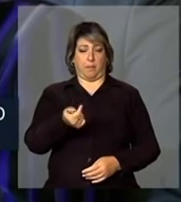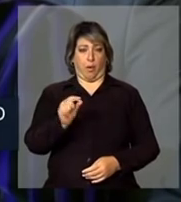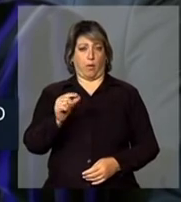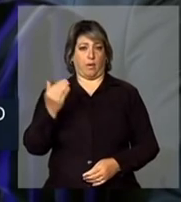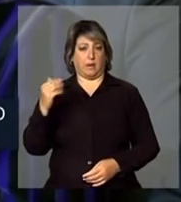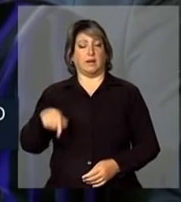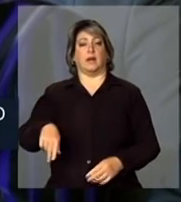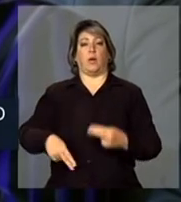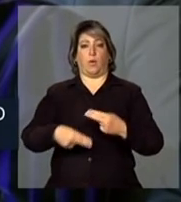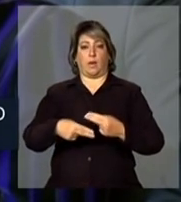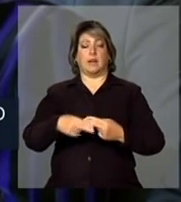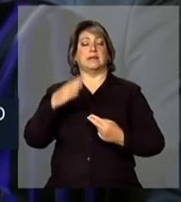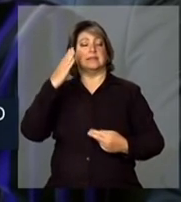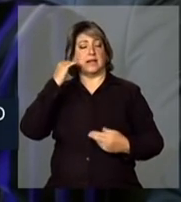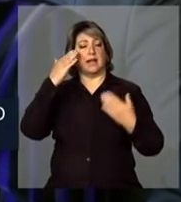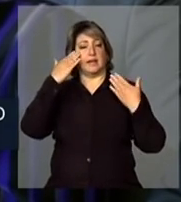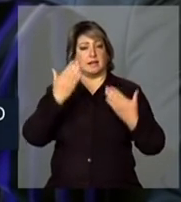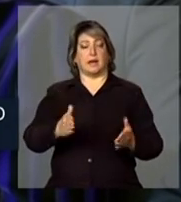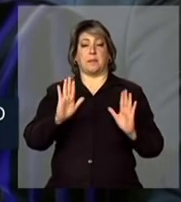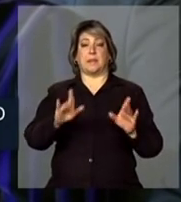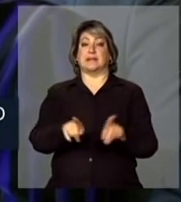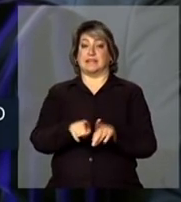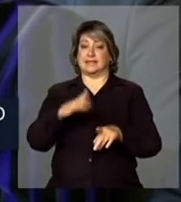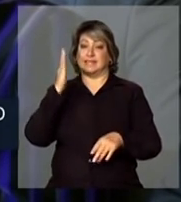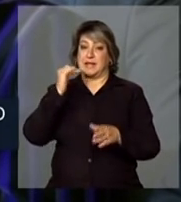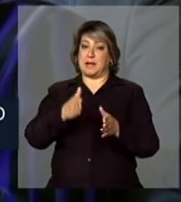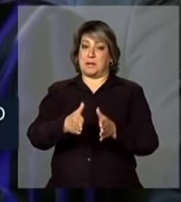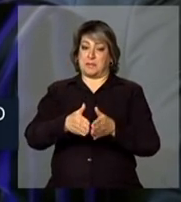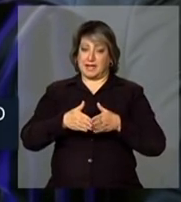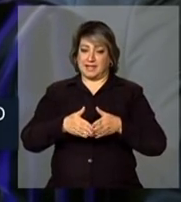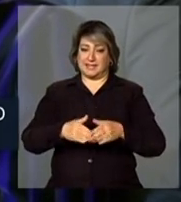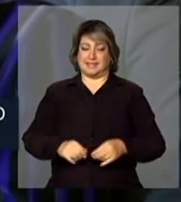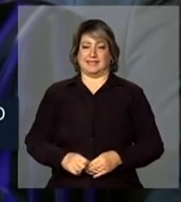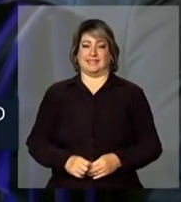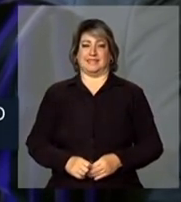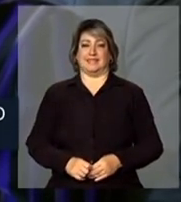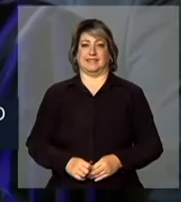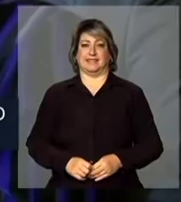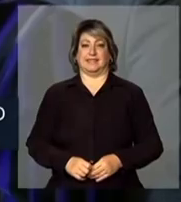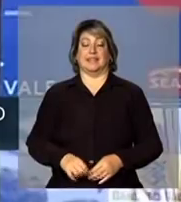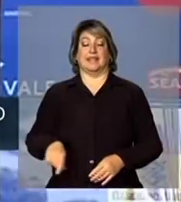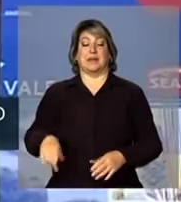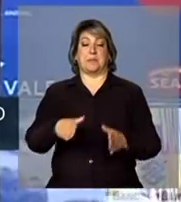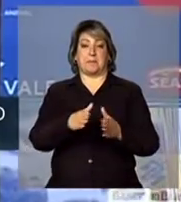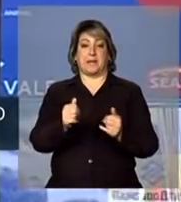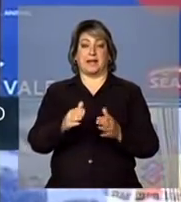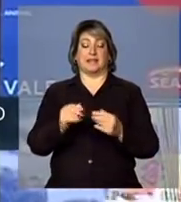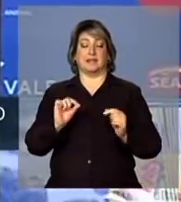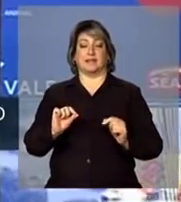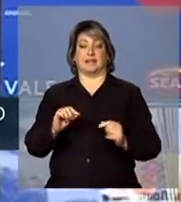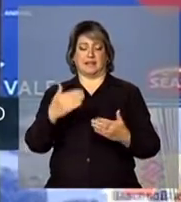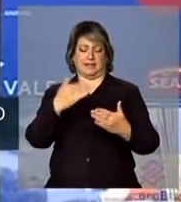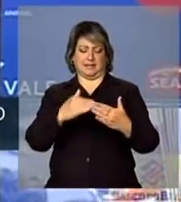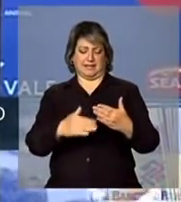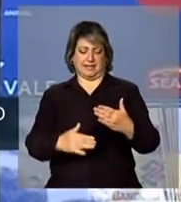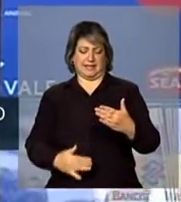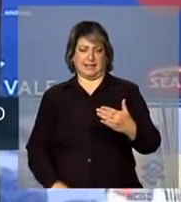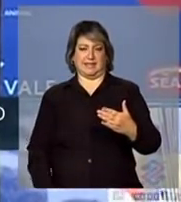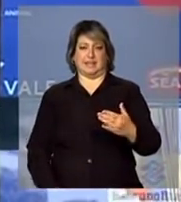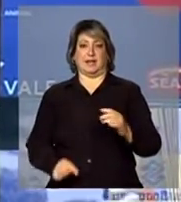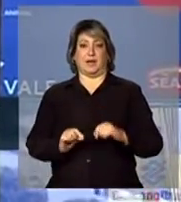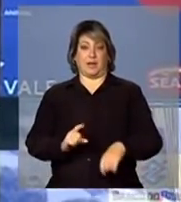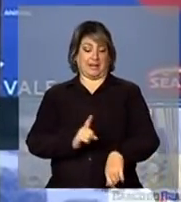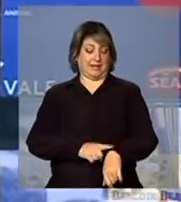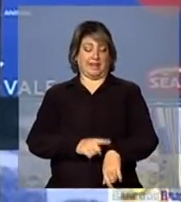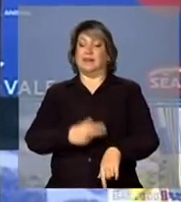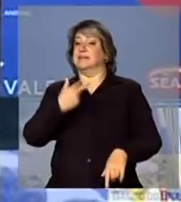sabe agradecer, mas também sabe pedir. A lista dos agradecimentos não cabe no tempo